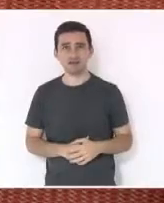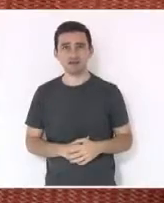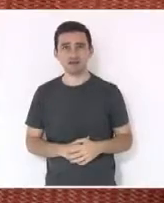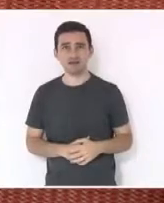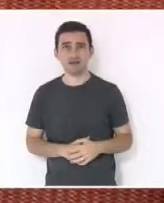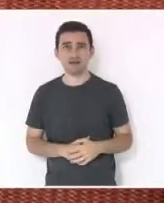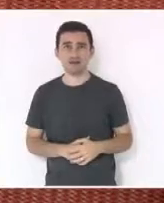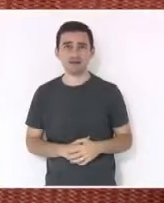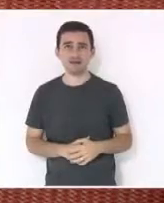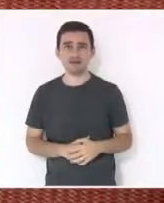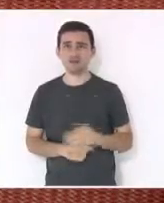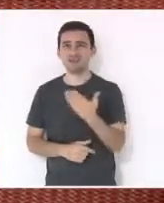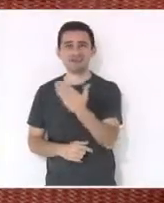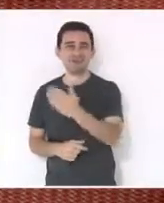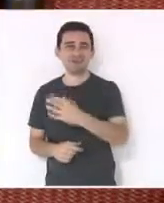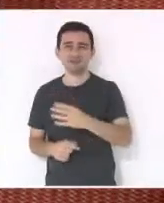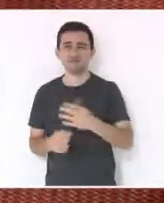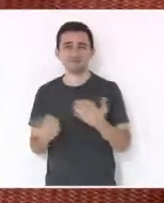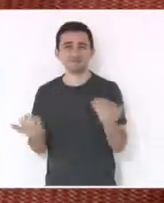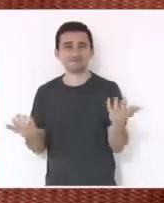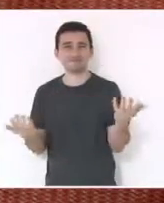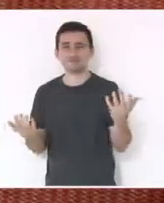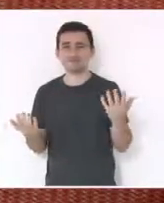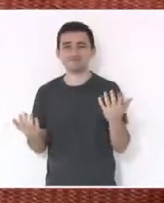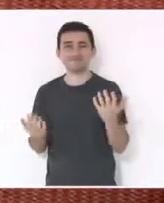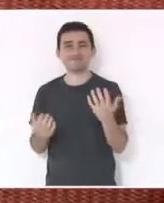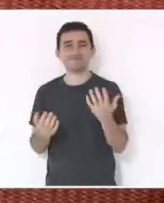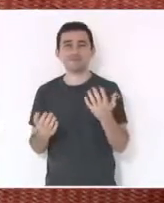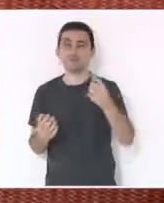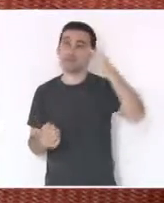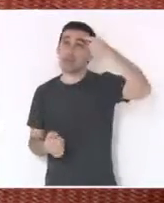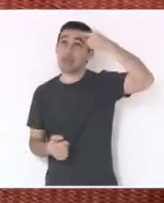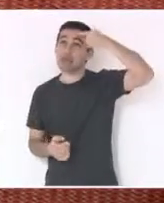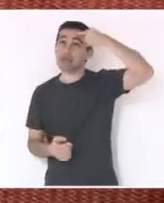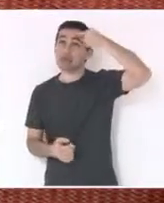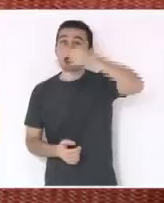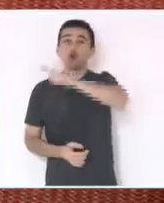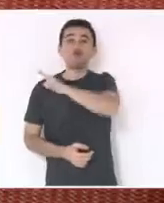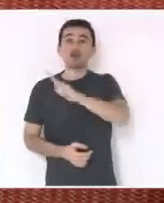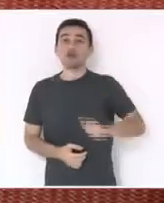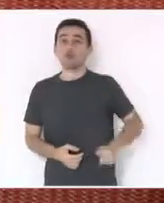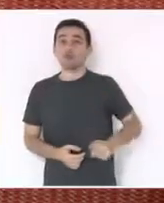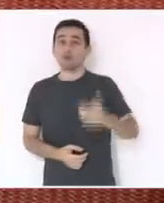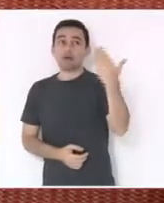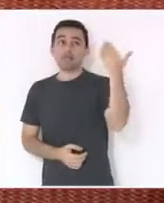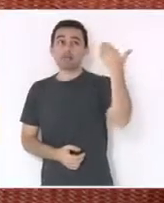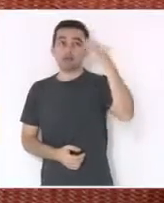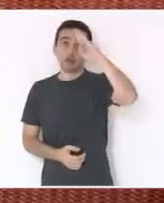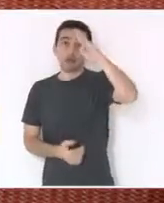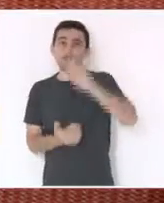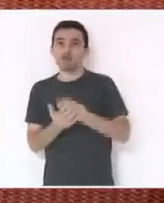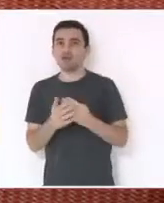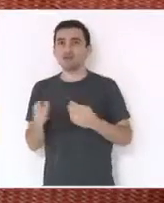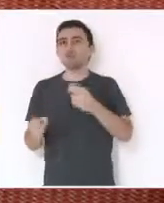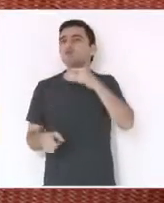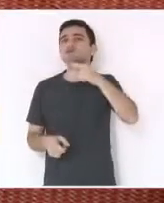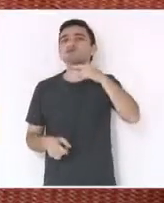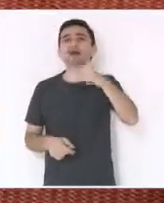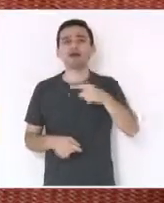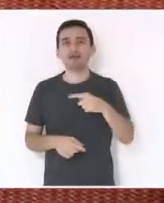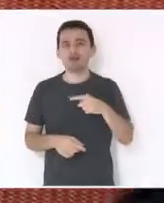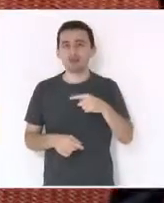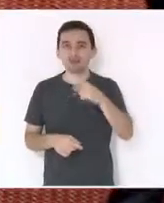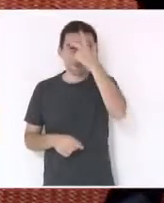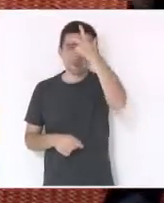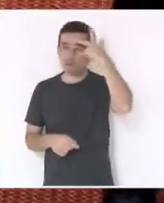está perdido ele acha ele acreditava que ia ser candidato a governador é ele não consegue andar na rua agora